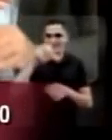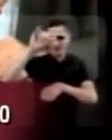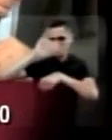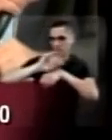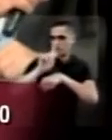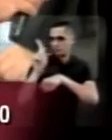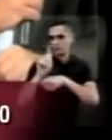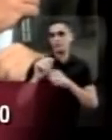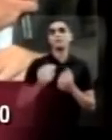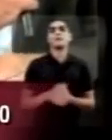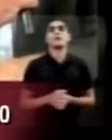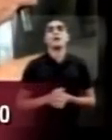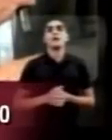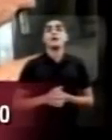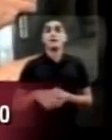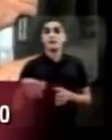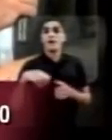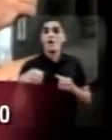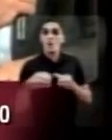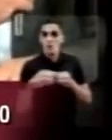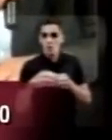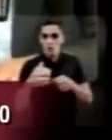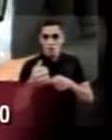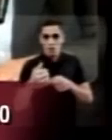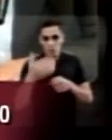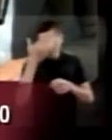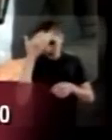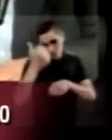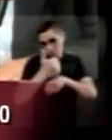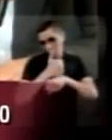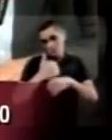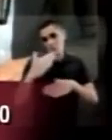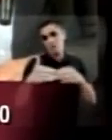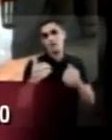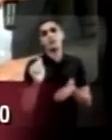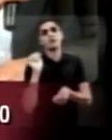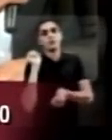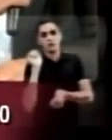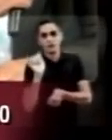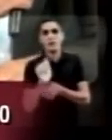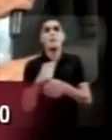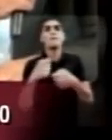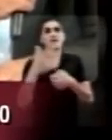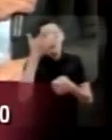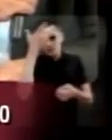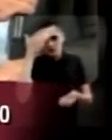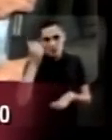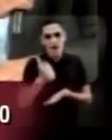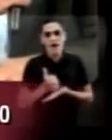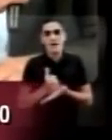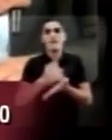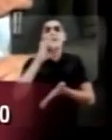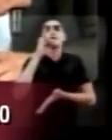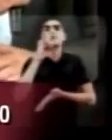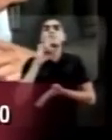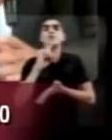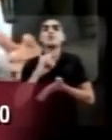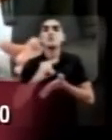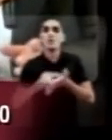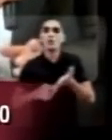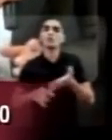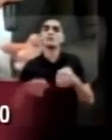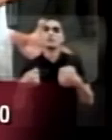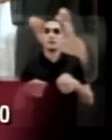precisam estar munidas de um documento para se identificar. Ela precisa,